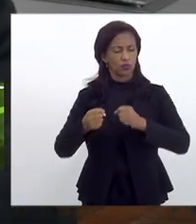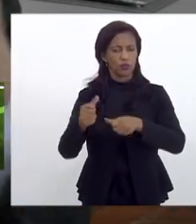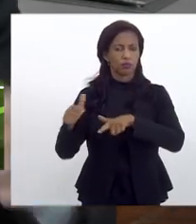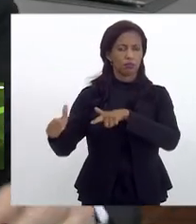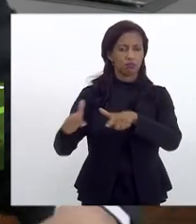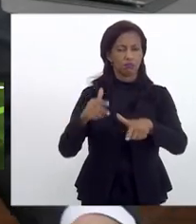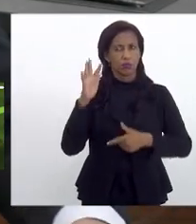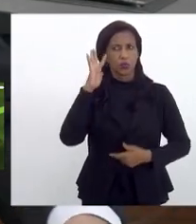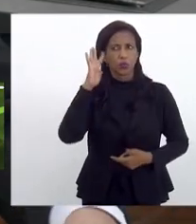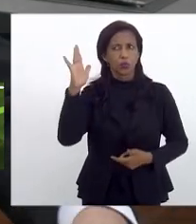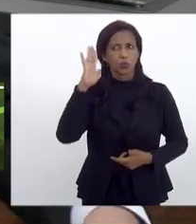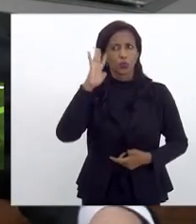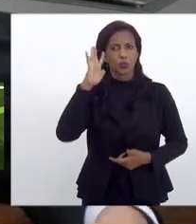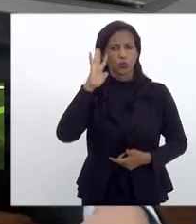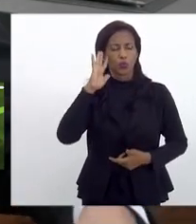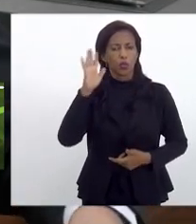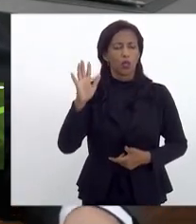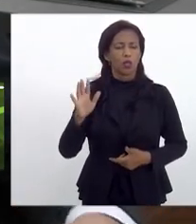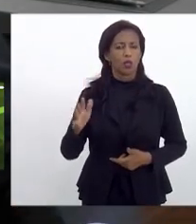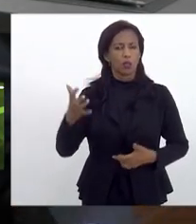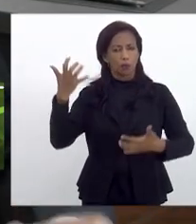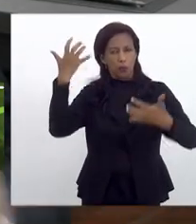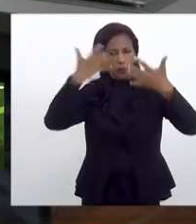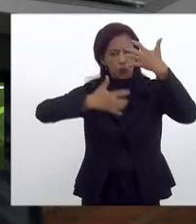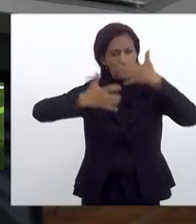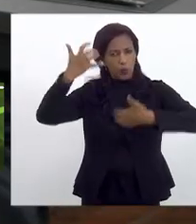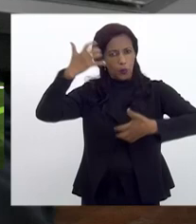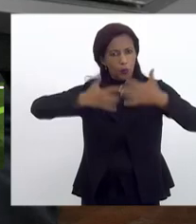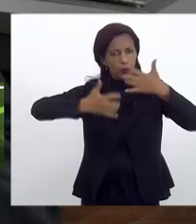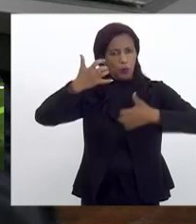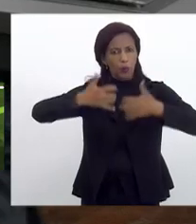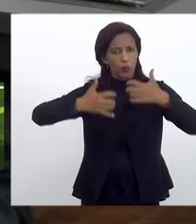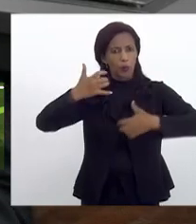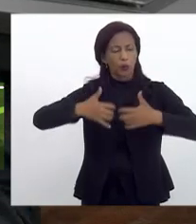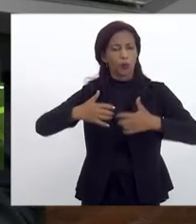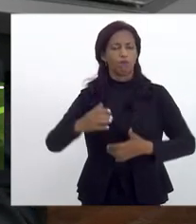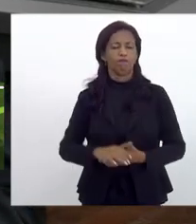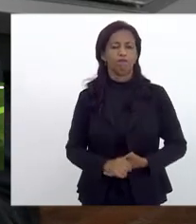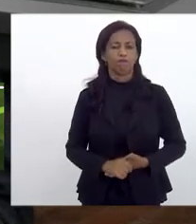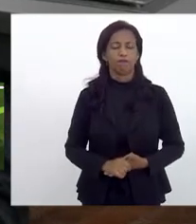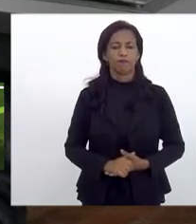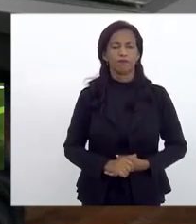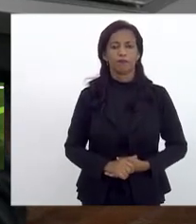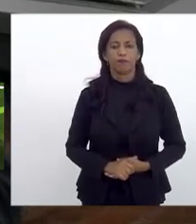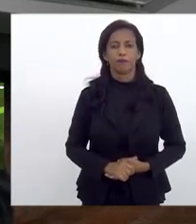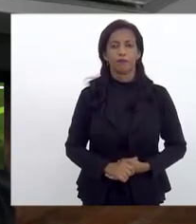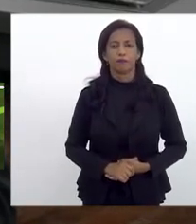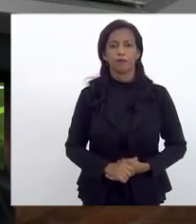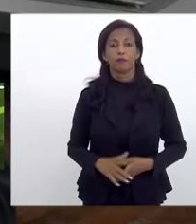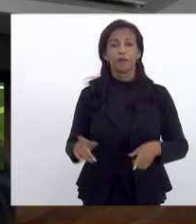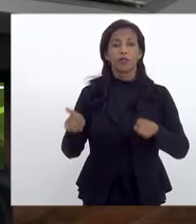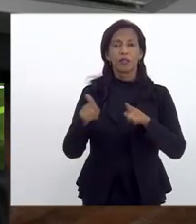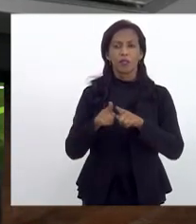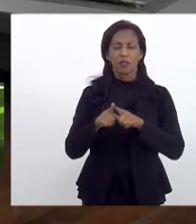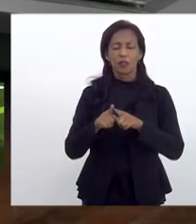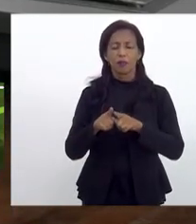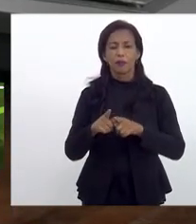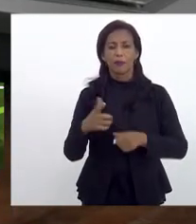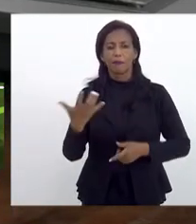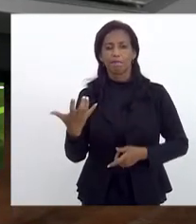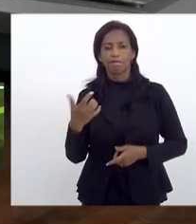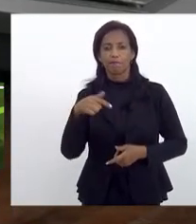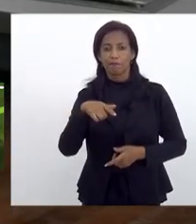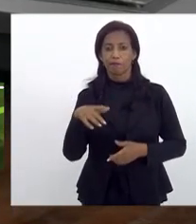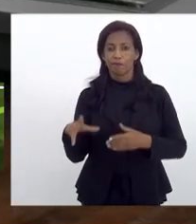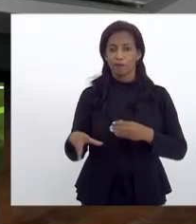De reflexão E de sistematização De informações E processamento De tantas emendas E também queria deixar Consignado André Que nesse